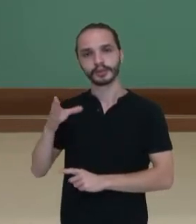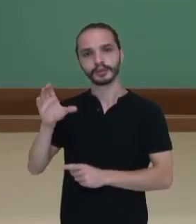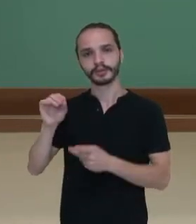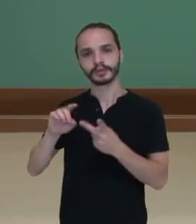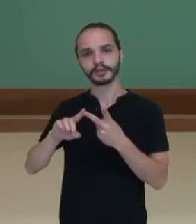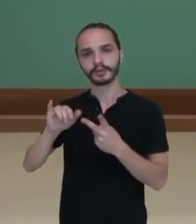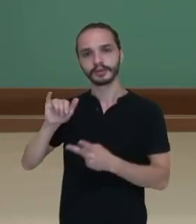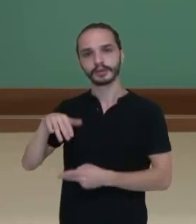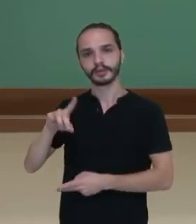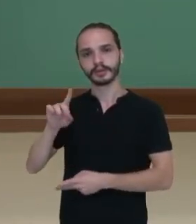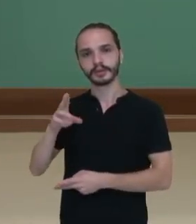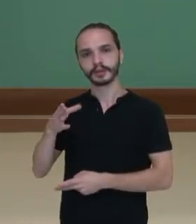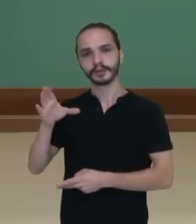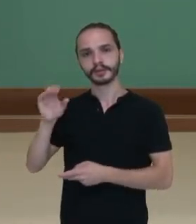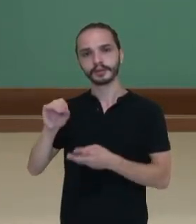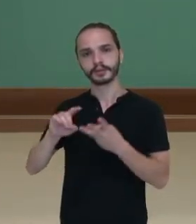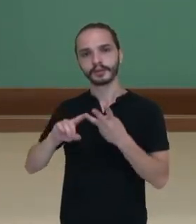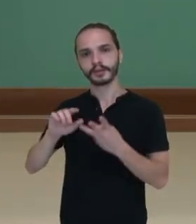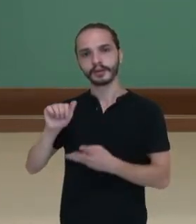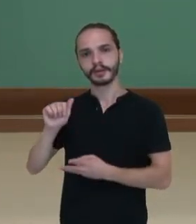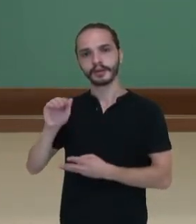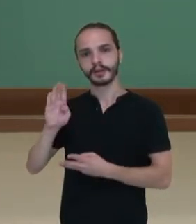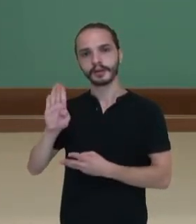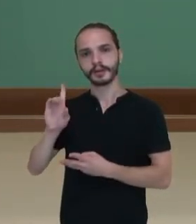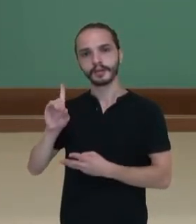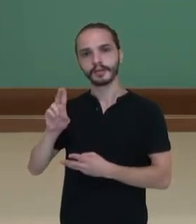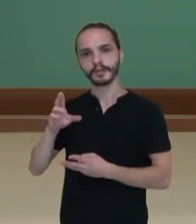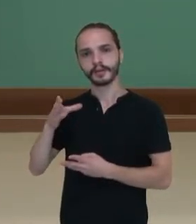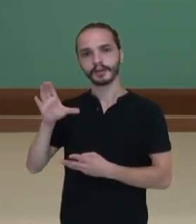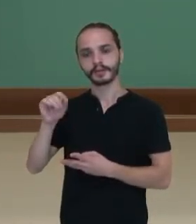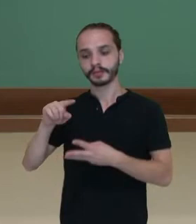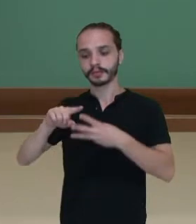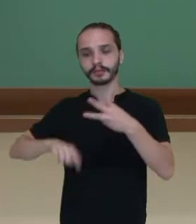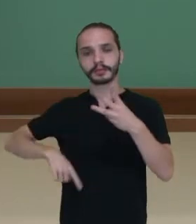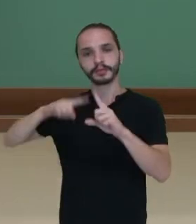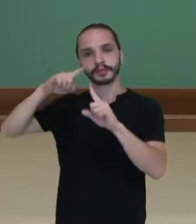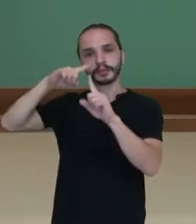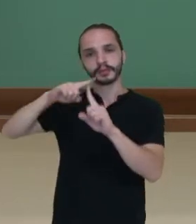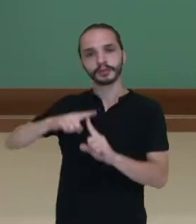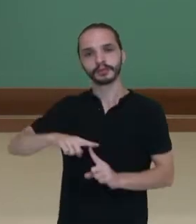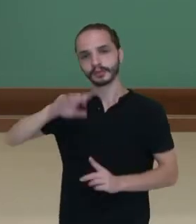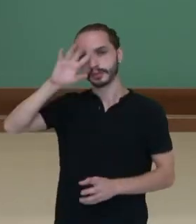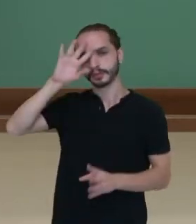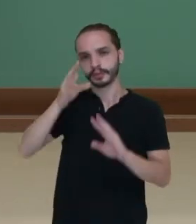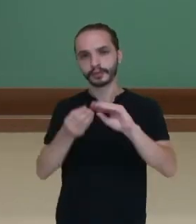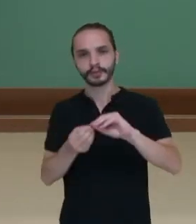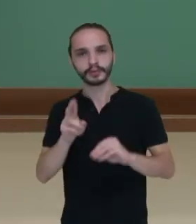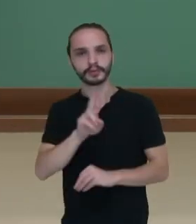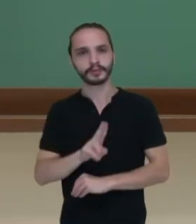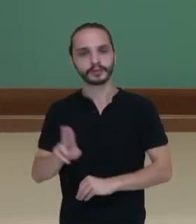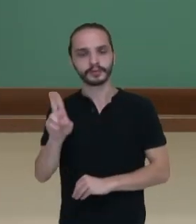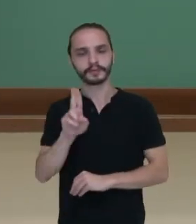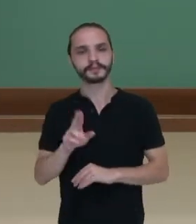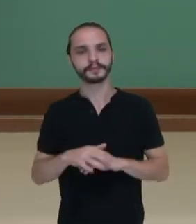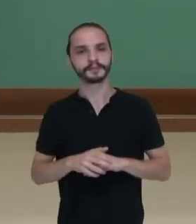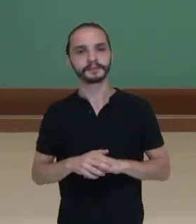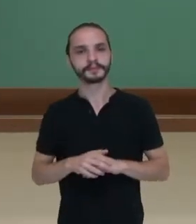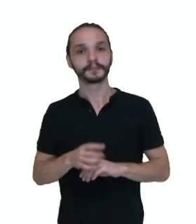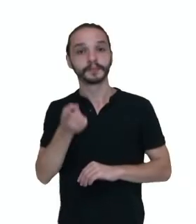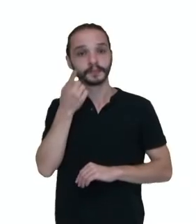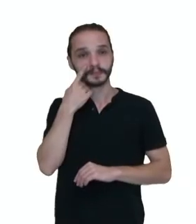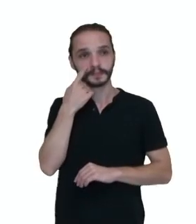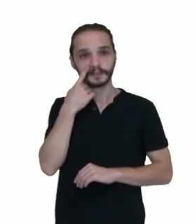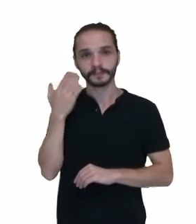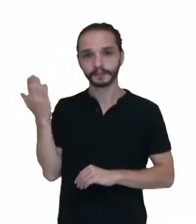a abdução. São esses três os tipos de lógica que nós utilizamos. Olha só,